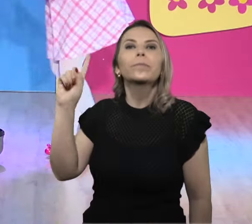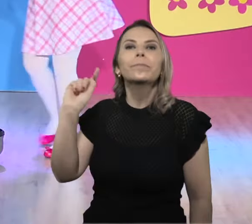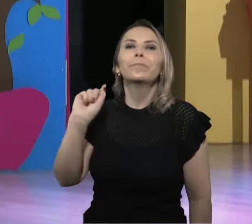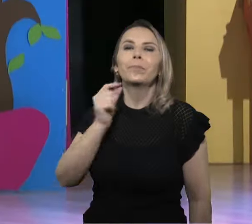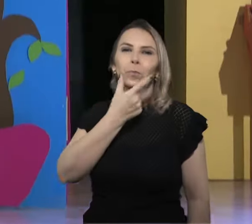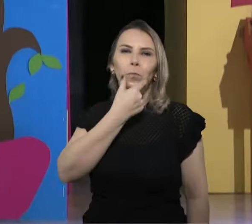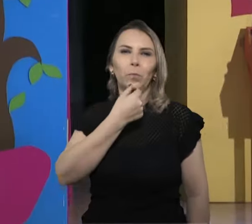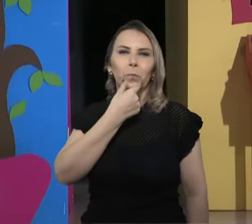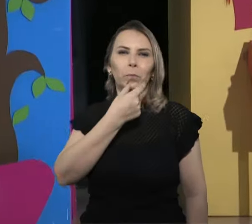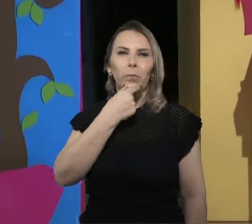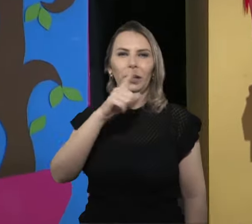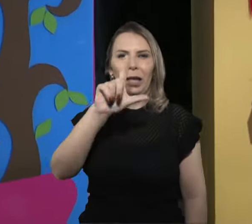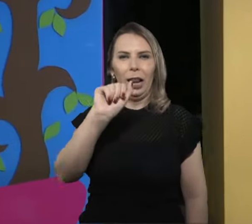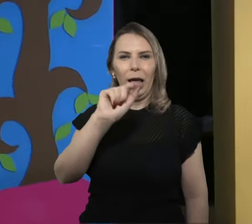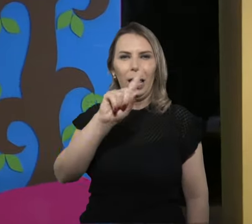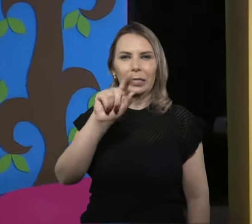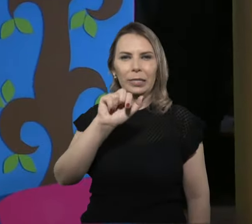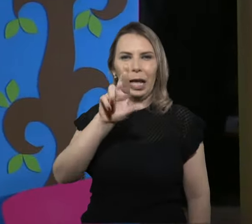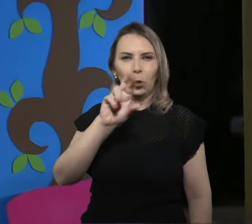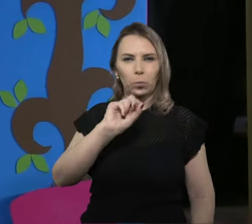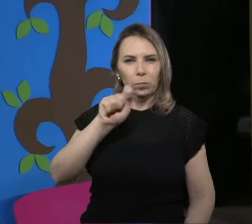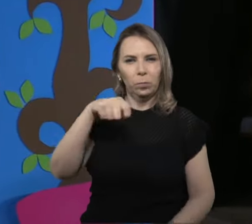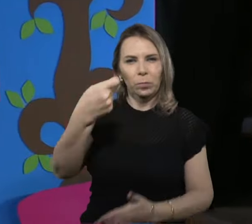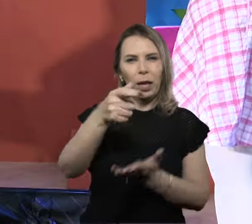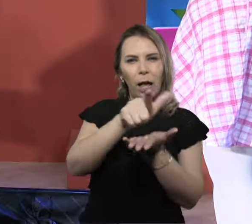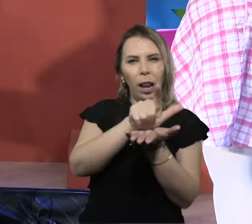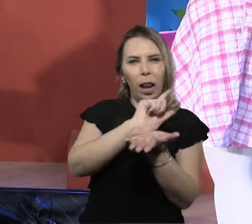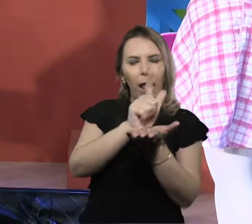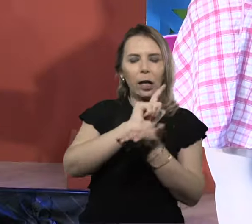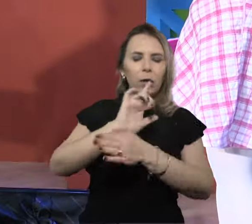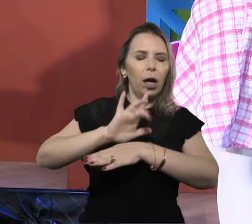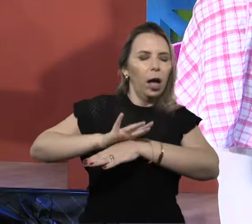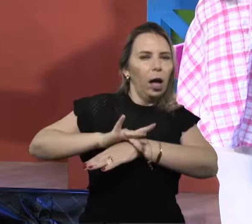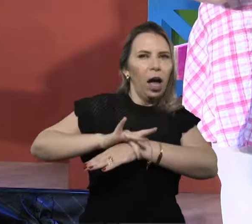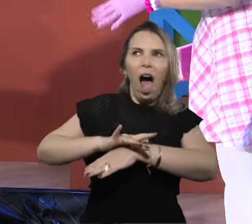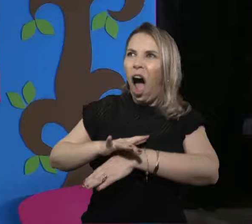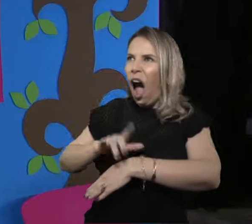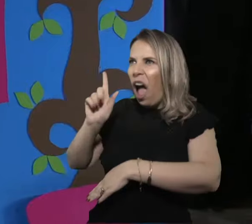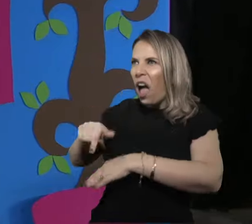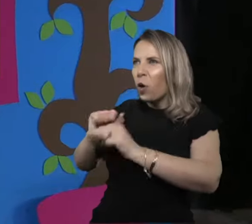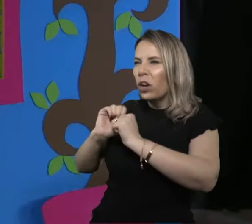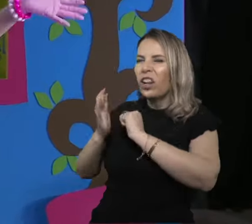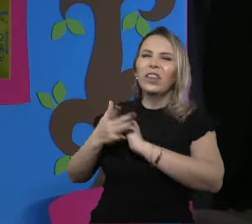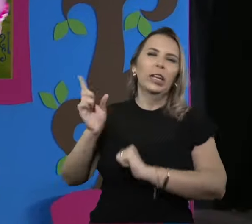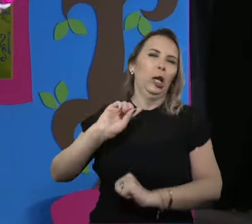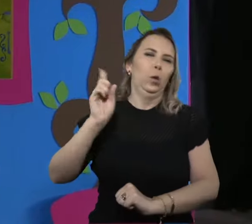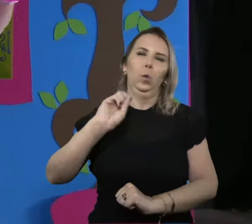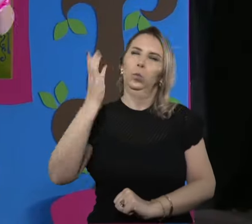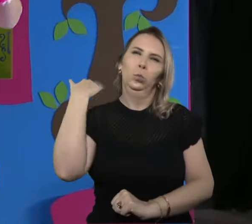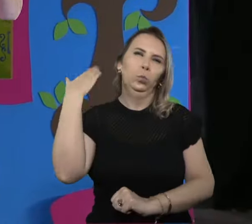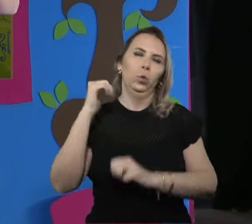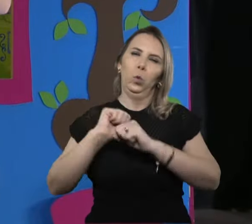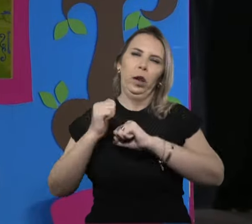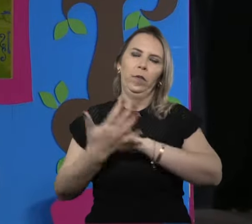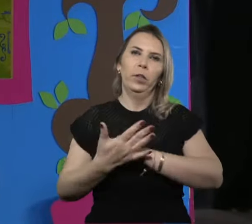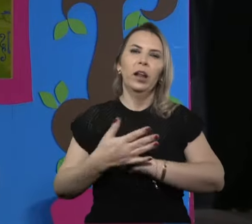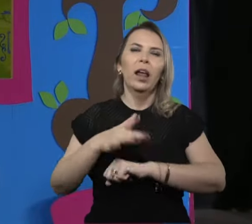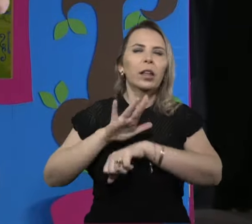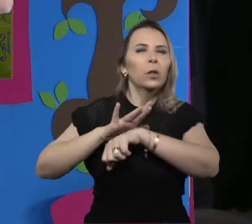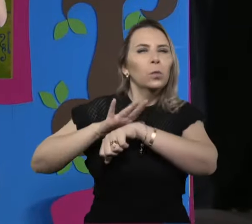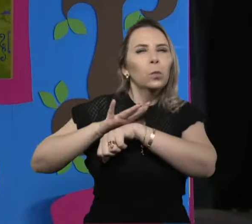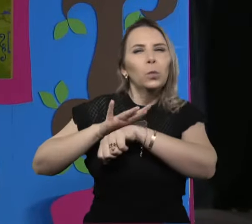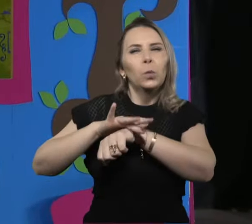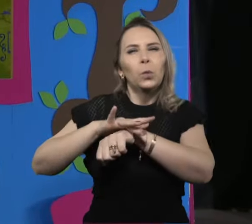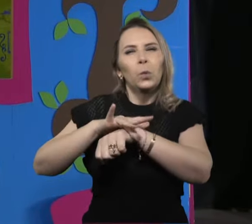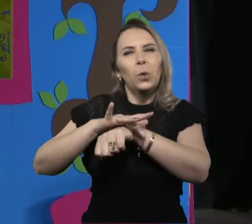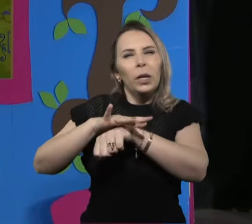Aí um dia, o Lázaro, ele ficou bem doente. Ele tava com coronavírus? Não, não tinha coronavírus nessa época. Ele